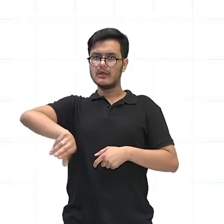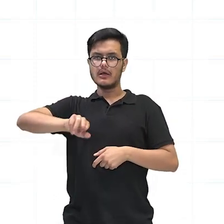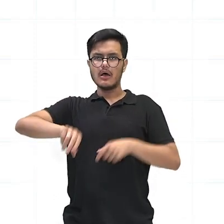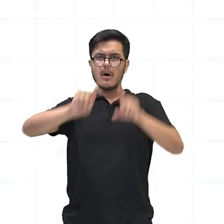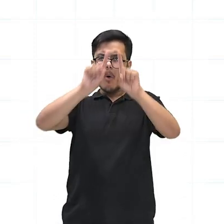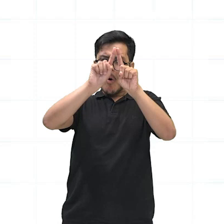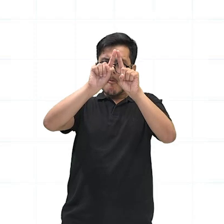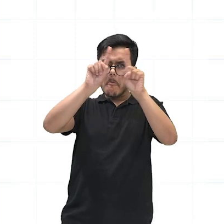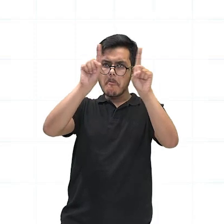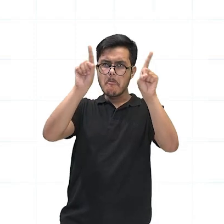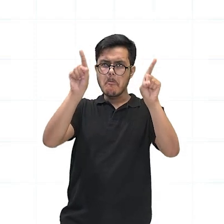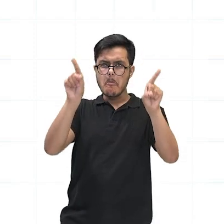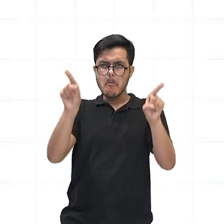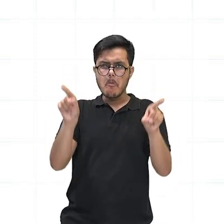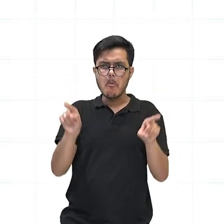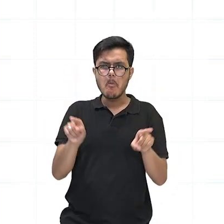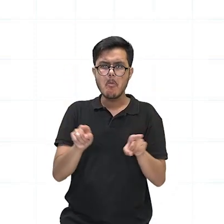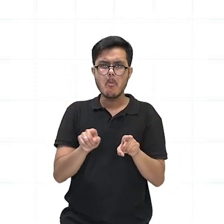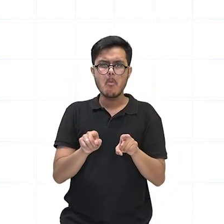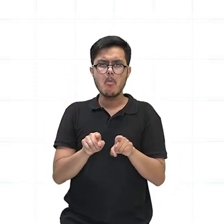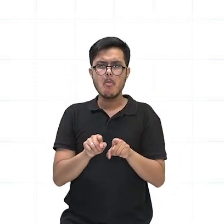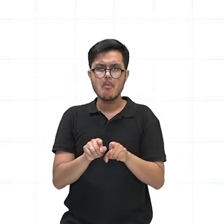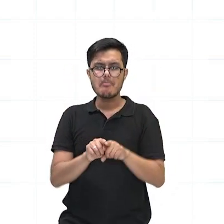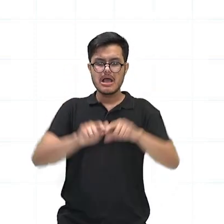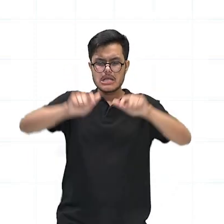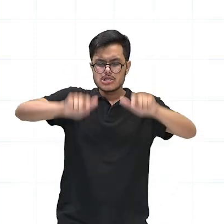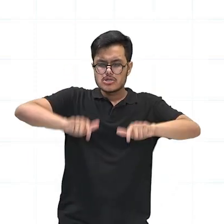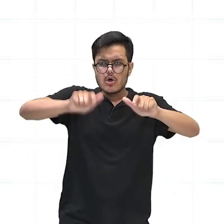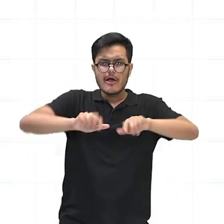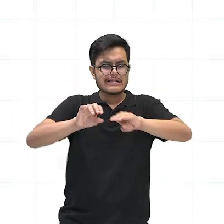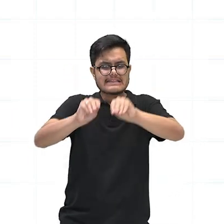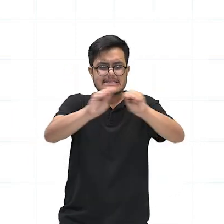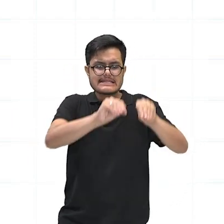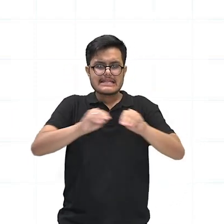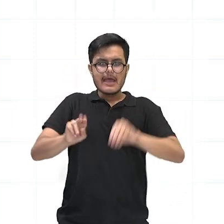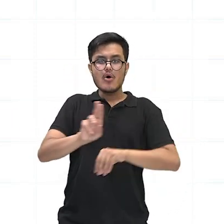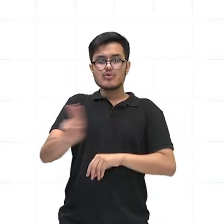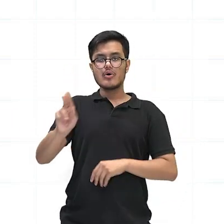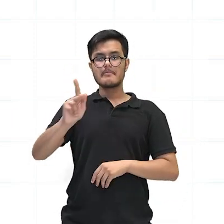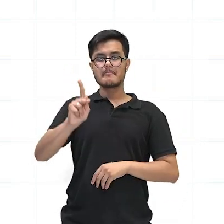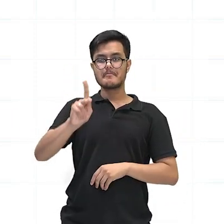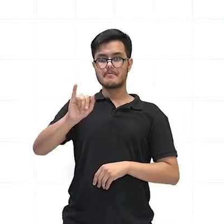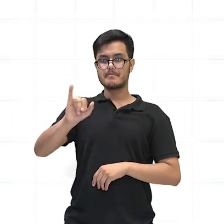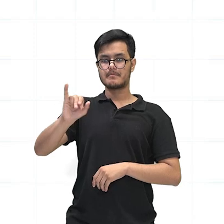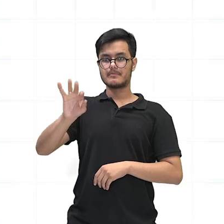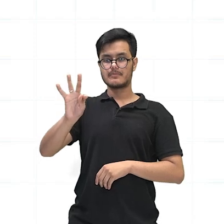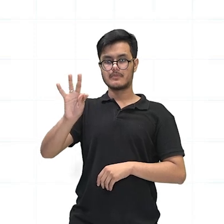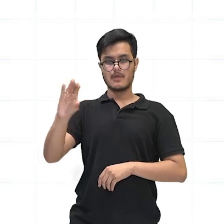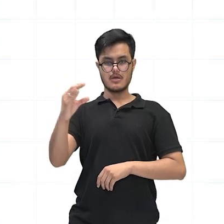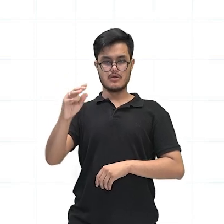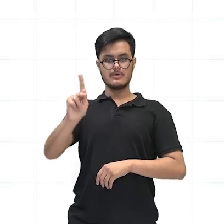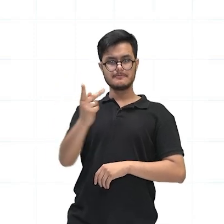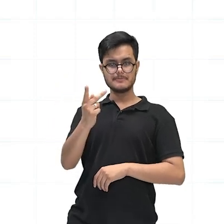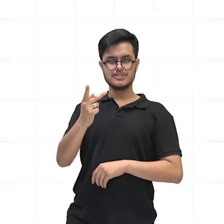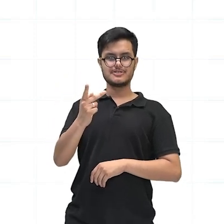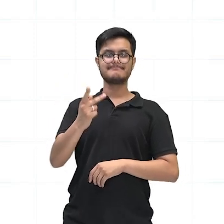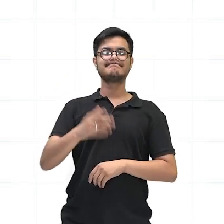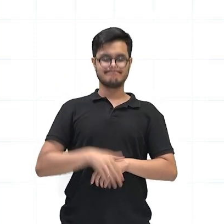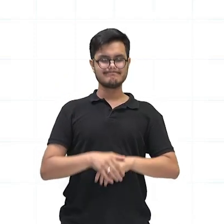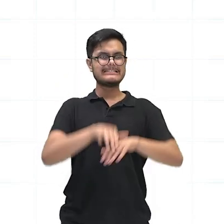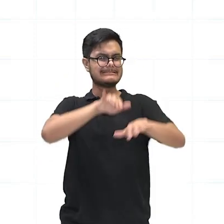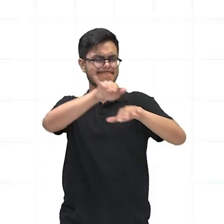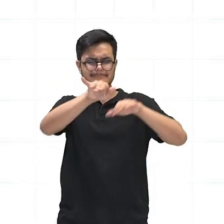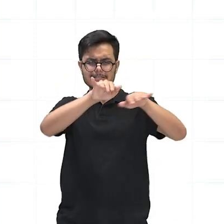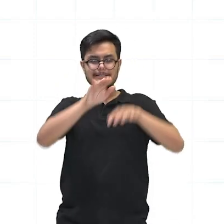barro batido chamado de pitch, tá? E no pitch é onde acontece a maioria das movimentações